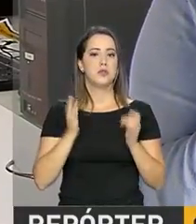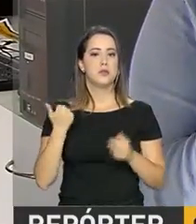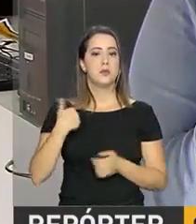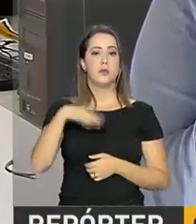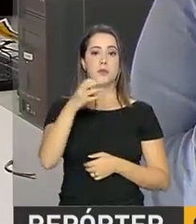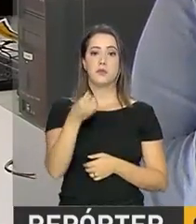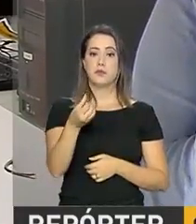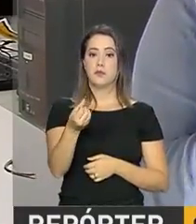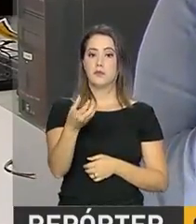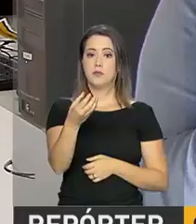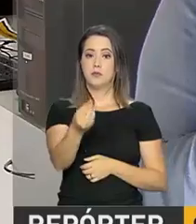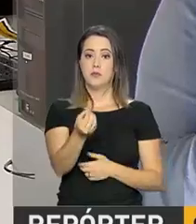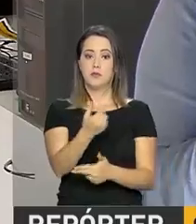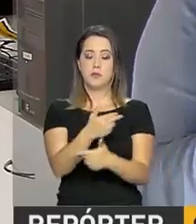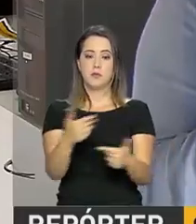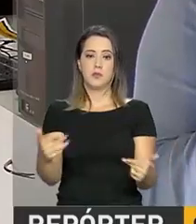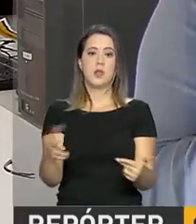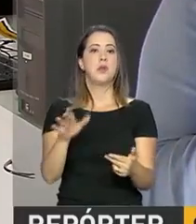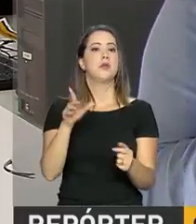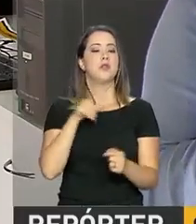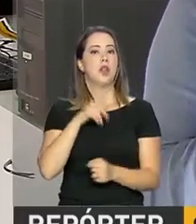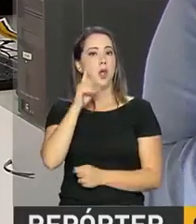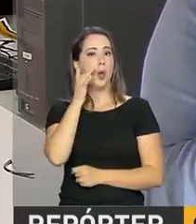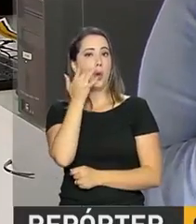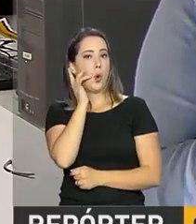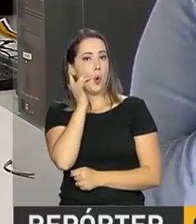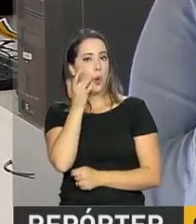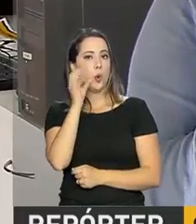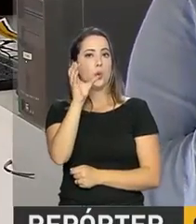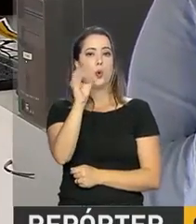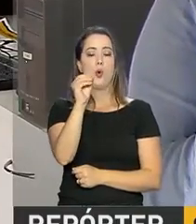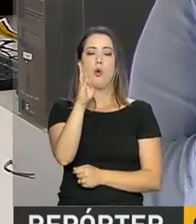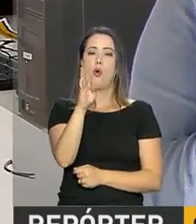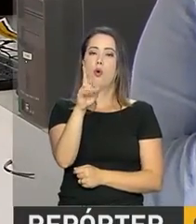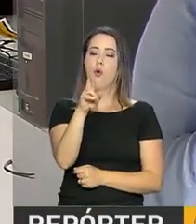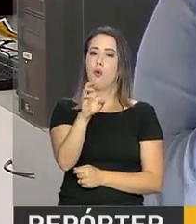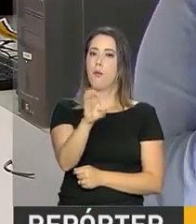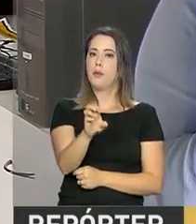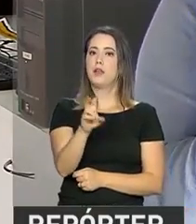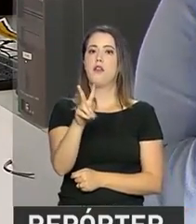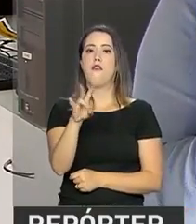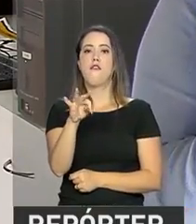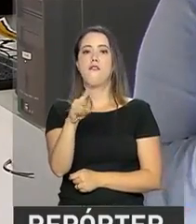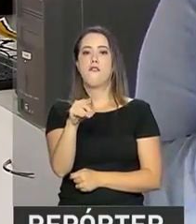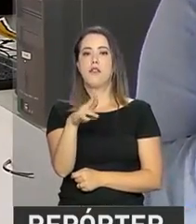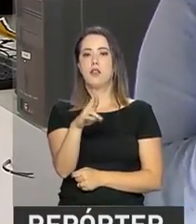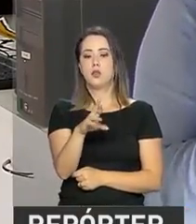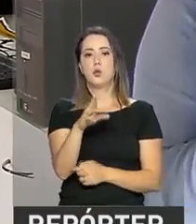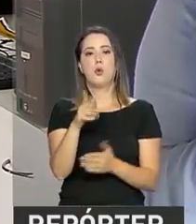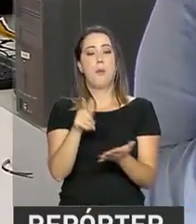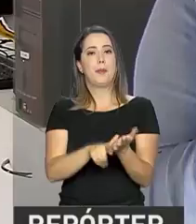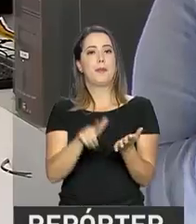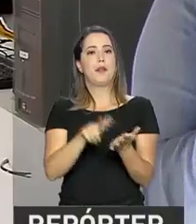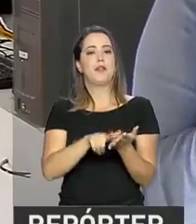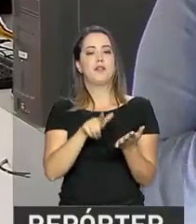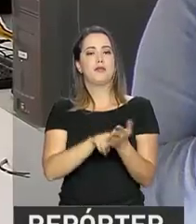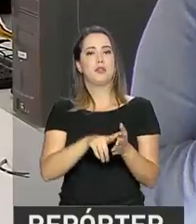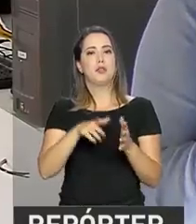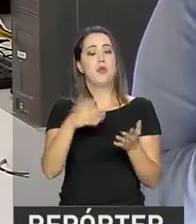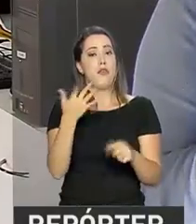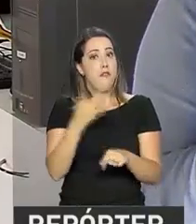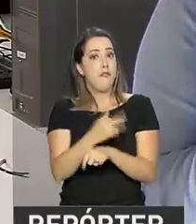componentes como o ouro o cobre vidro papelão ferro a idéia agora é justamente usar os